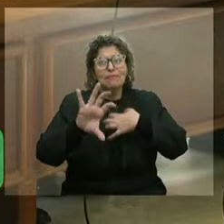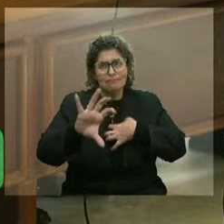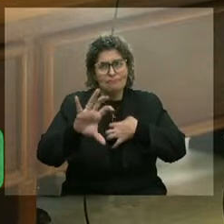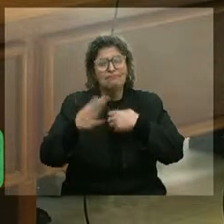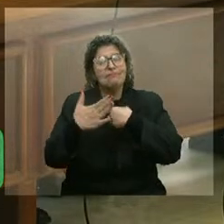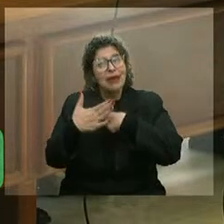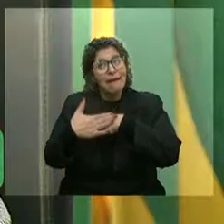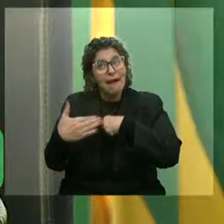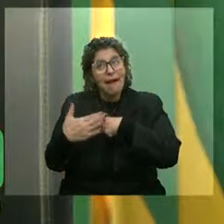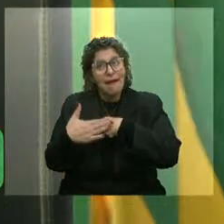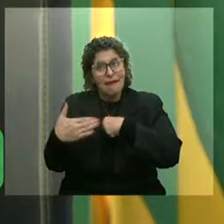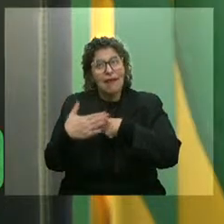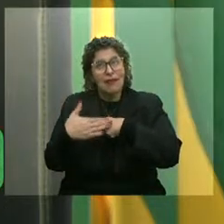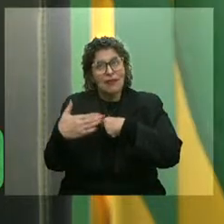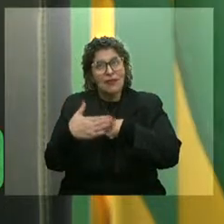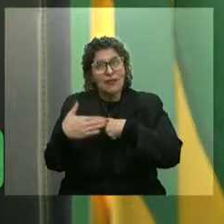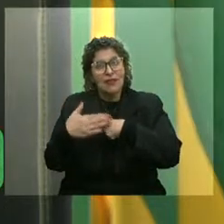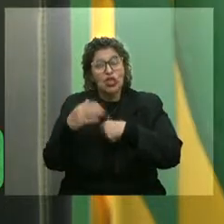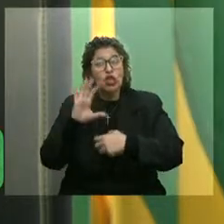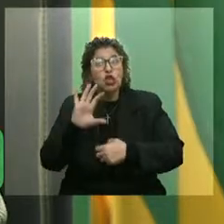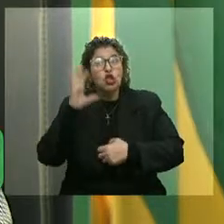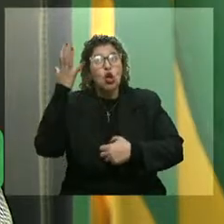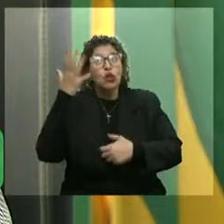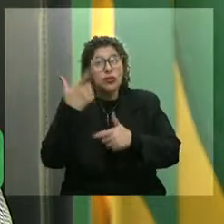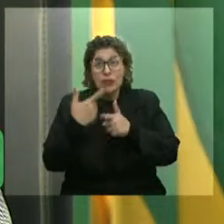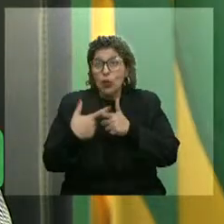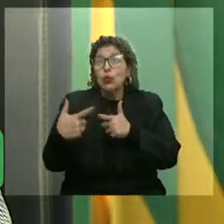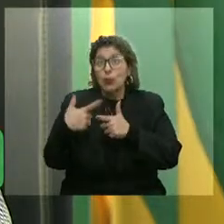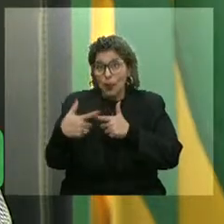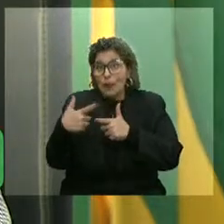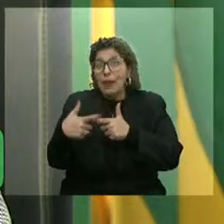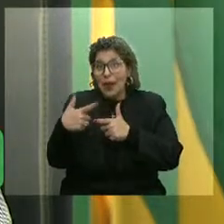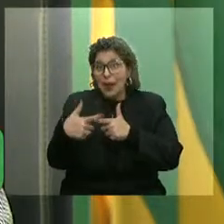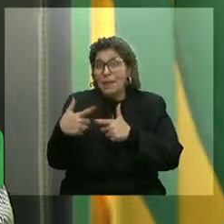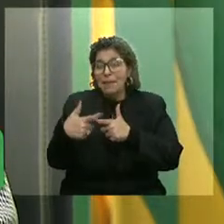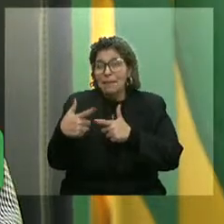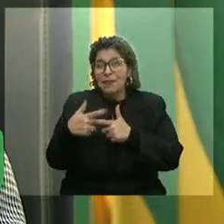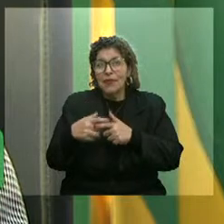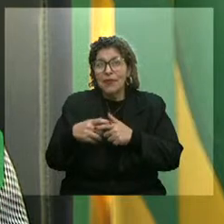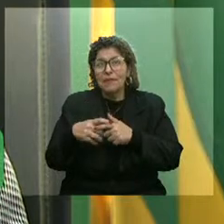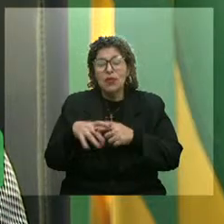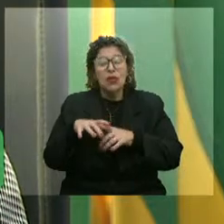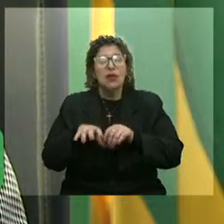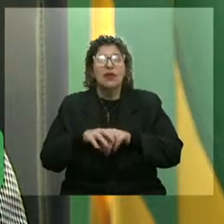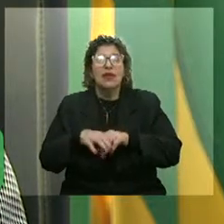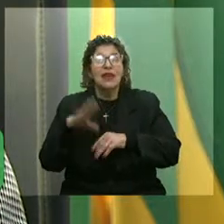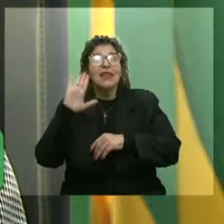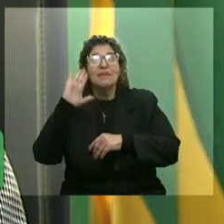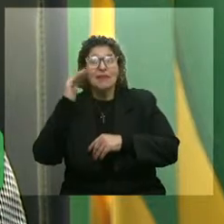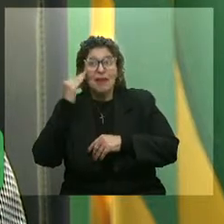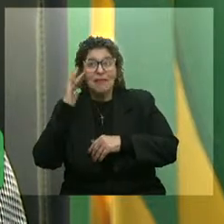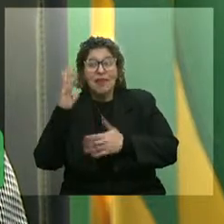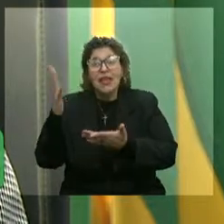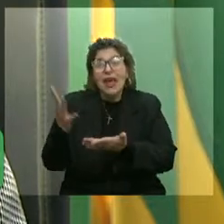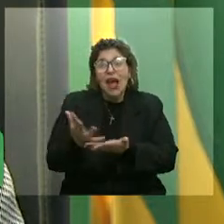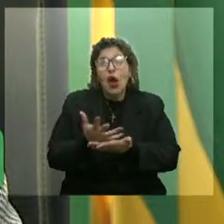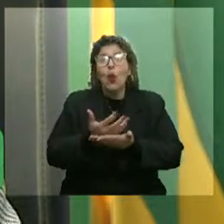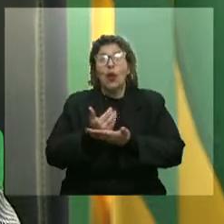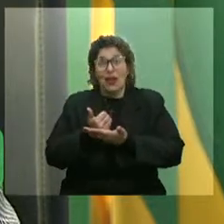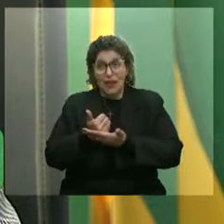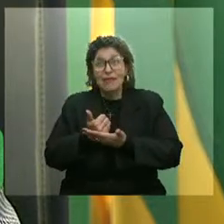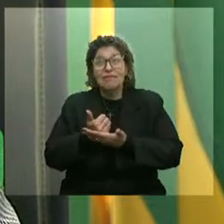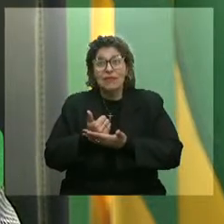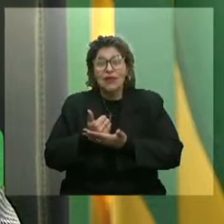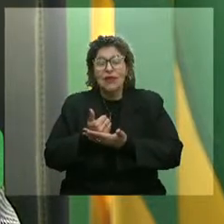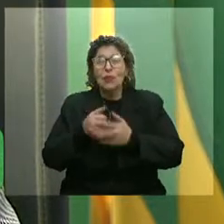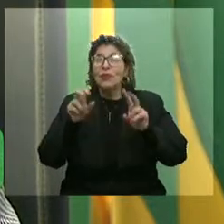carinho, a solução do seu problema, ouvir e acolher, porque a